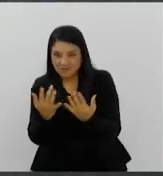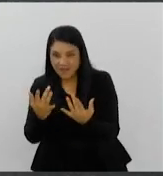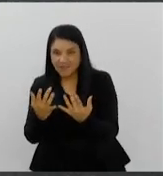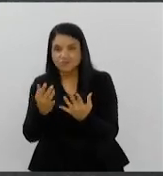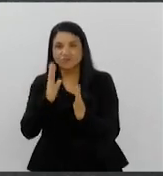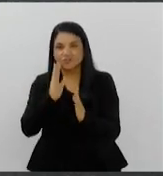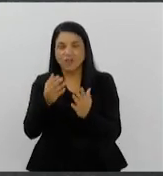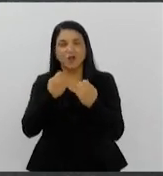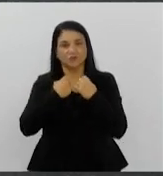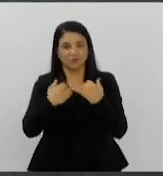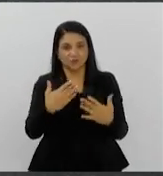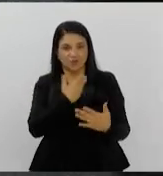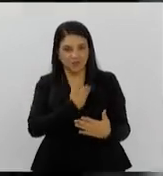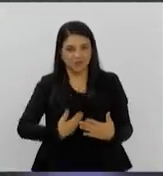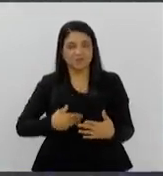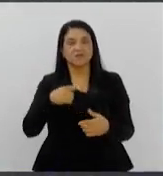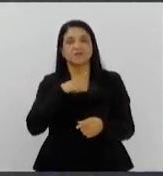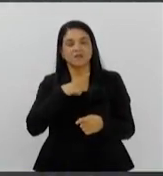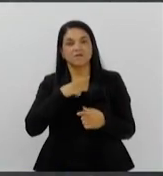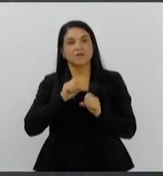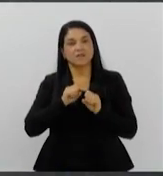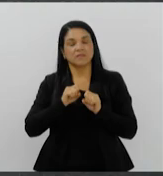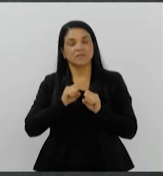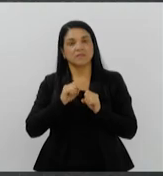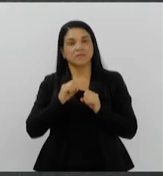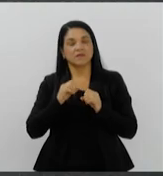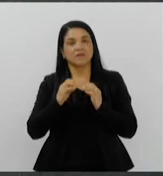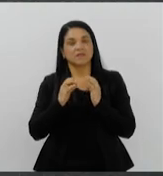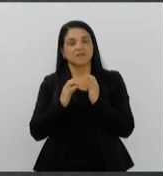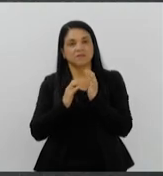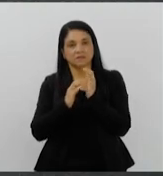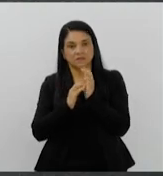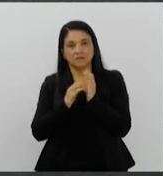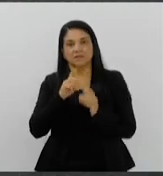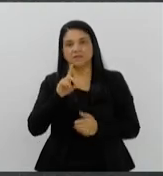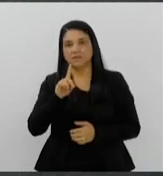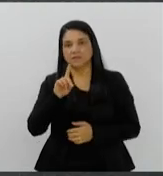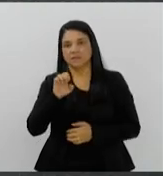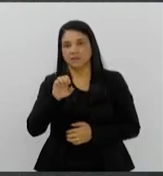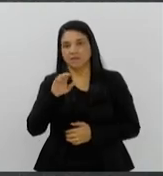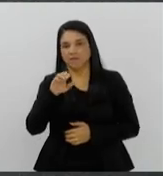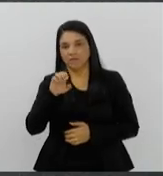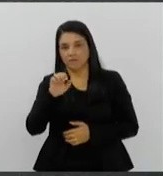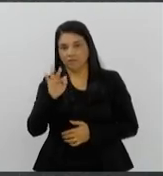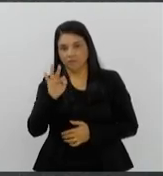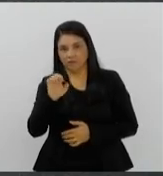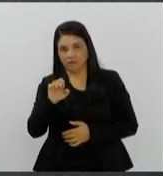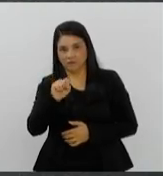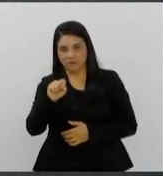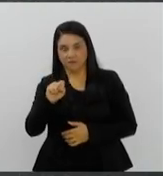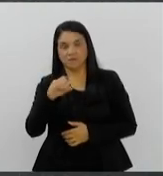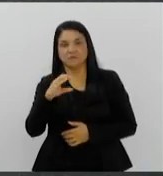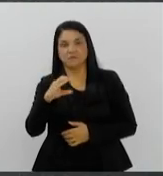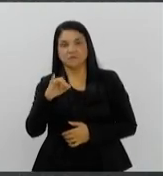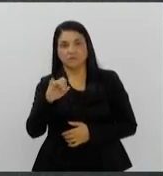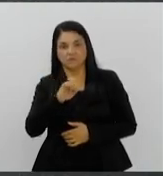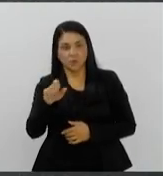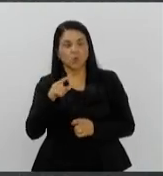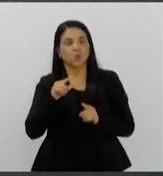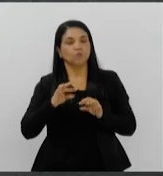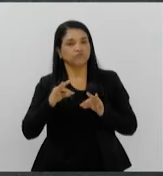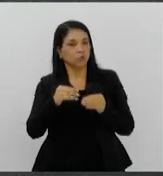pública, veio a Defesa Civil, veio o INEA, então o projeto já está bem avançado, e Vossa Excelência, queria lhe agradecer, concordou em fazer essa